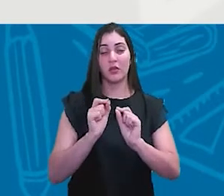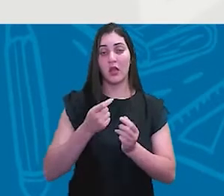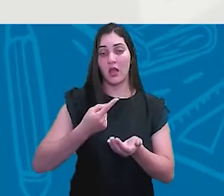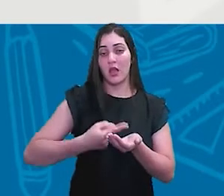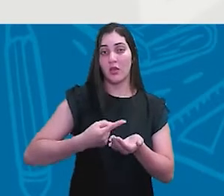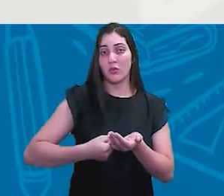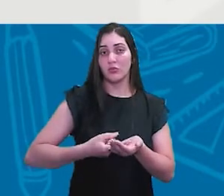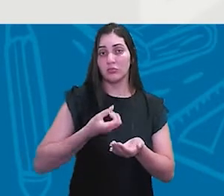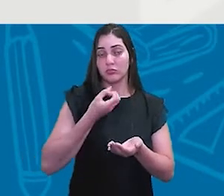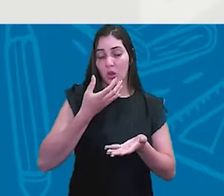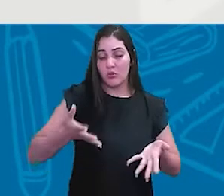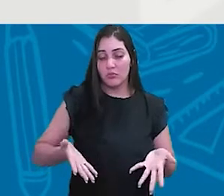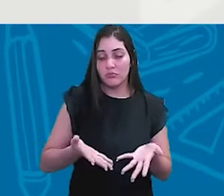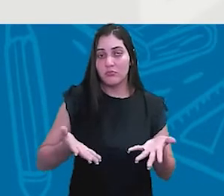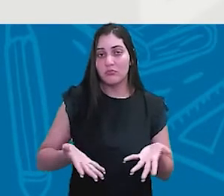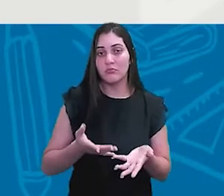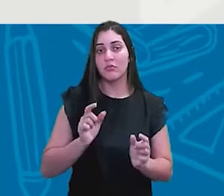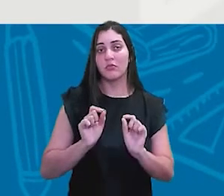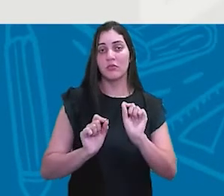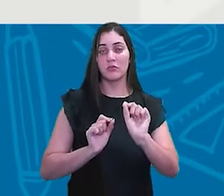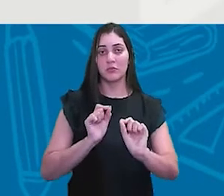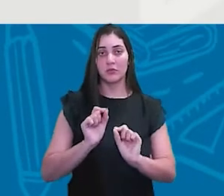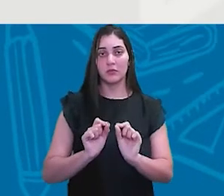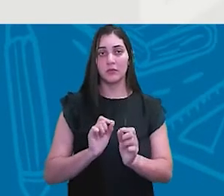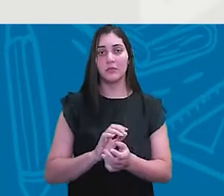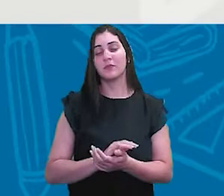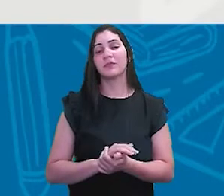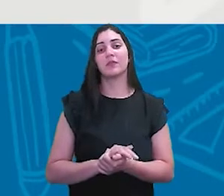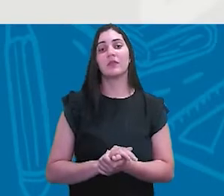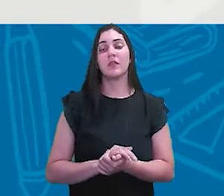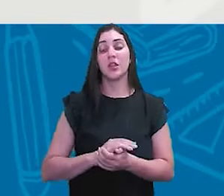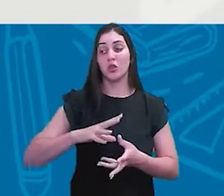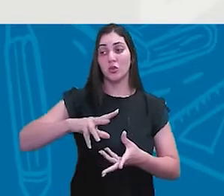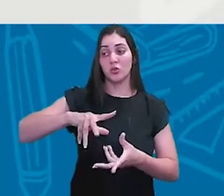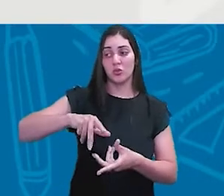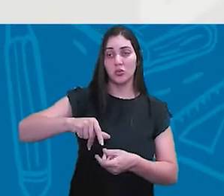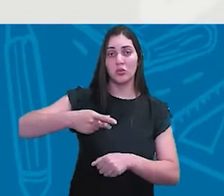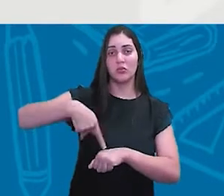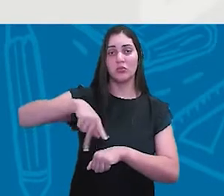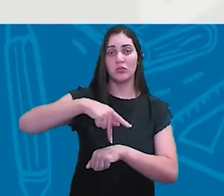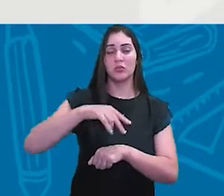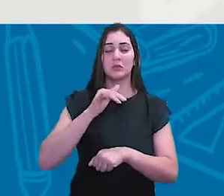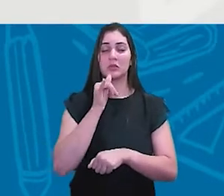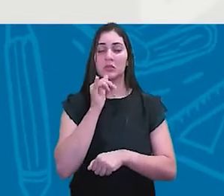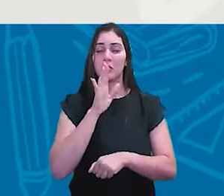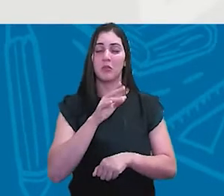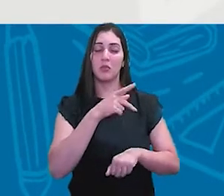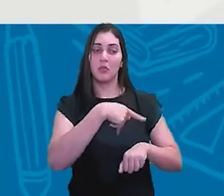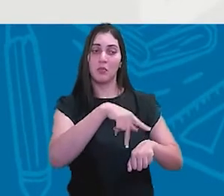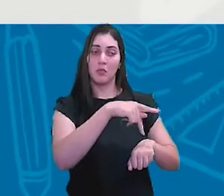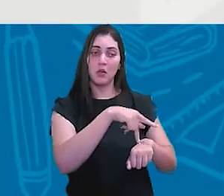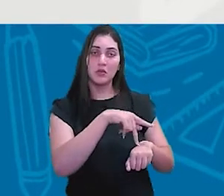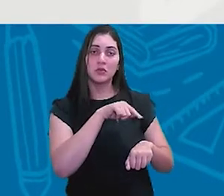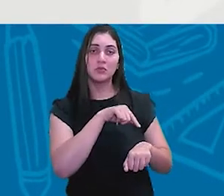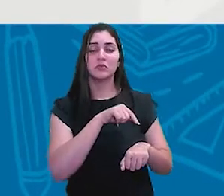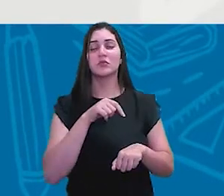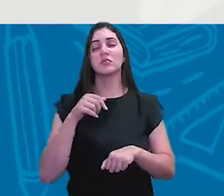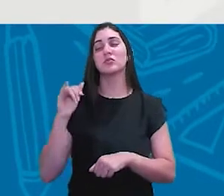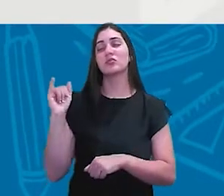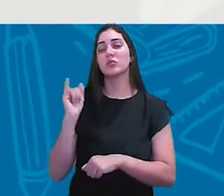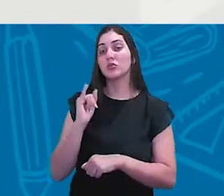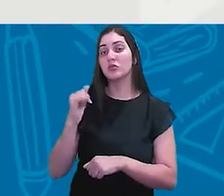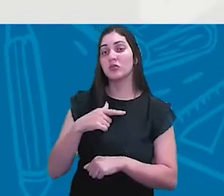favoreceram a questão de todos os países, né? Às vezes um país, uma indústria se sobressai sobre a outra.